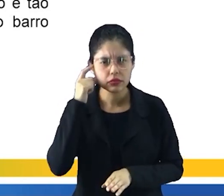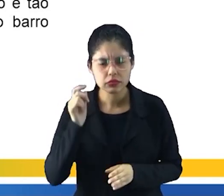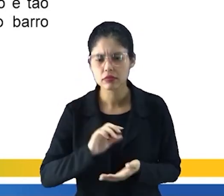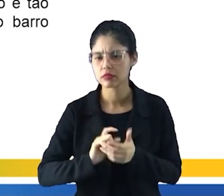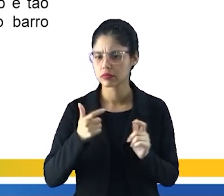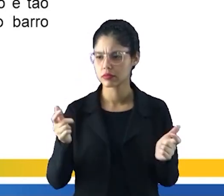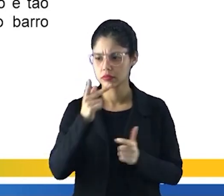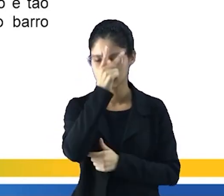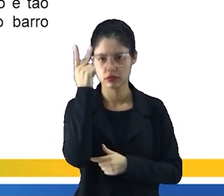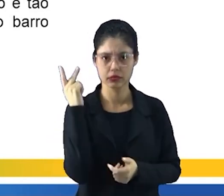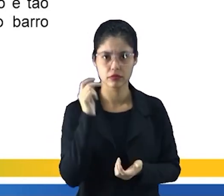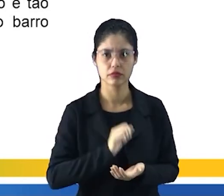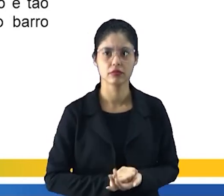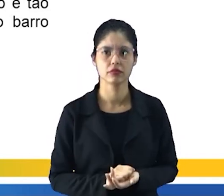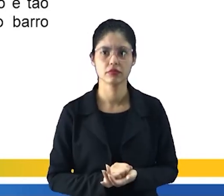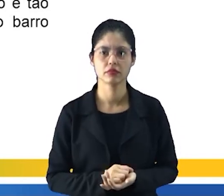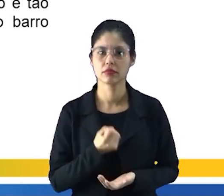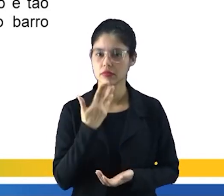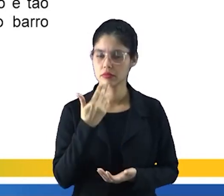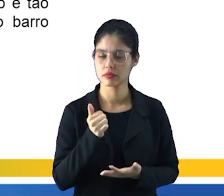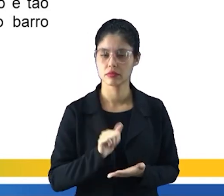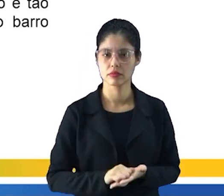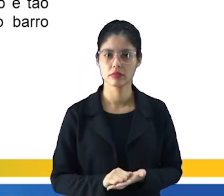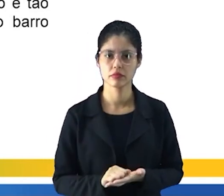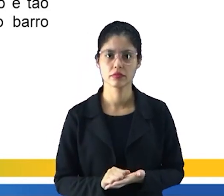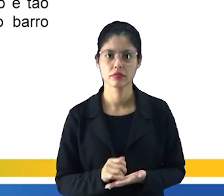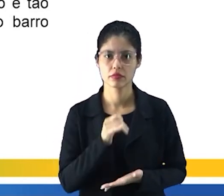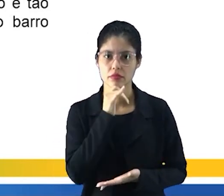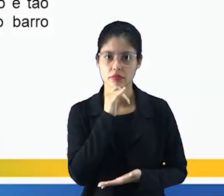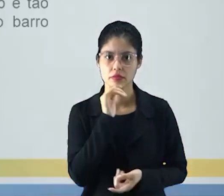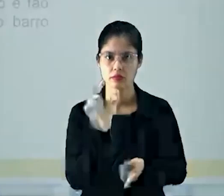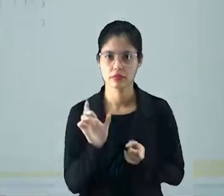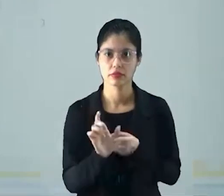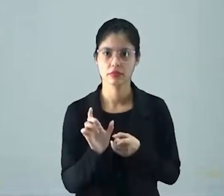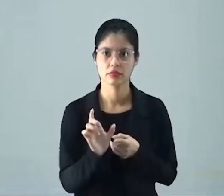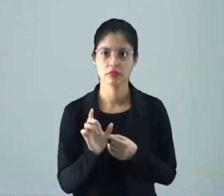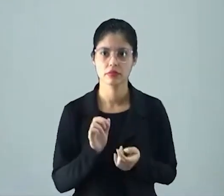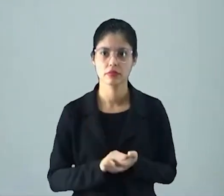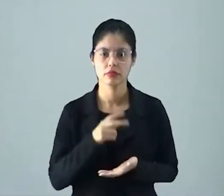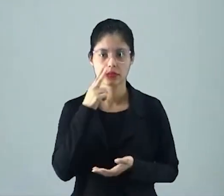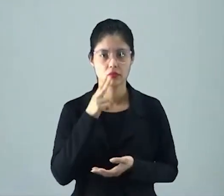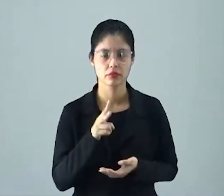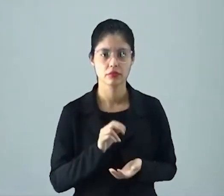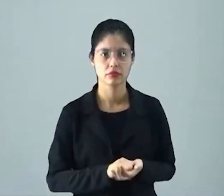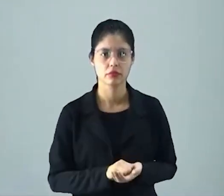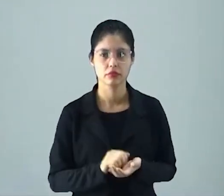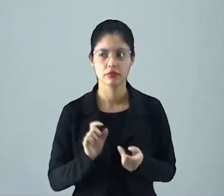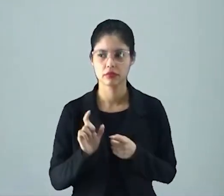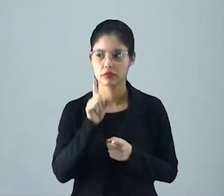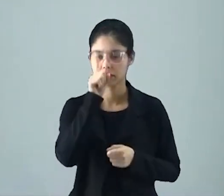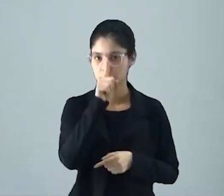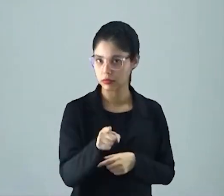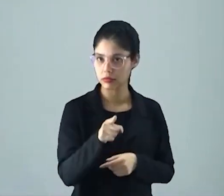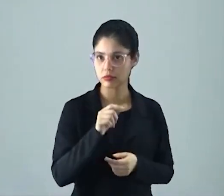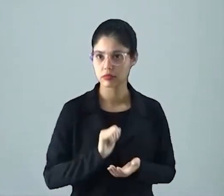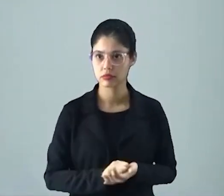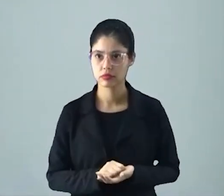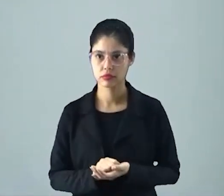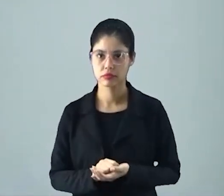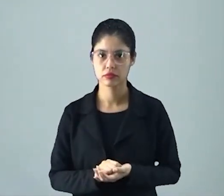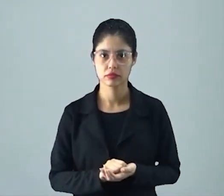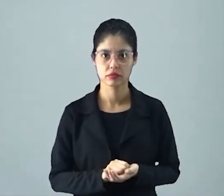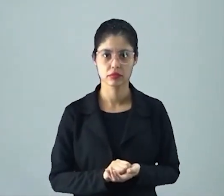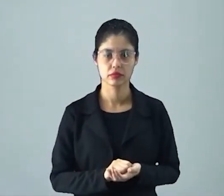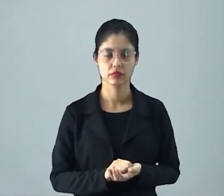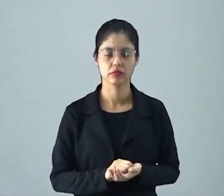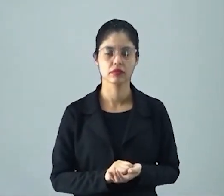pela maioria das pessoas, tá bom? Como, por exemplo, a palavra, né, como nós vimos naquela palavra você,